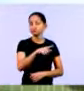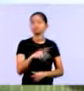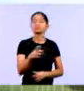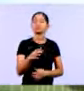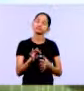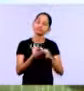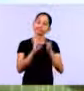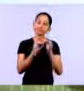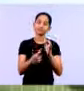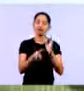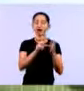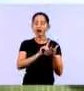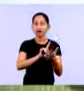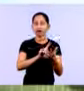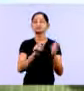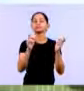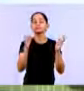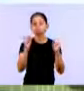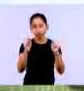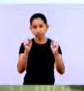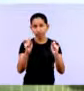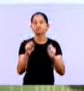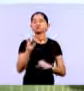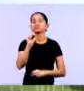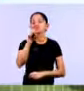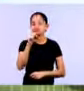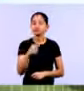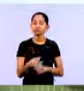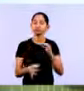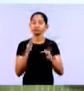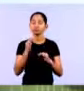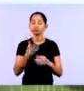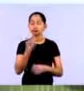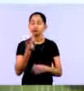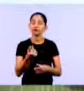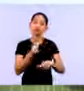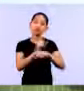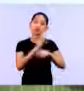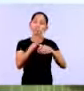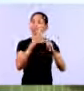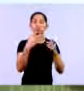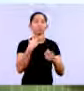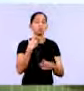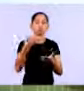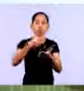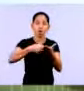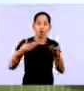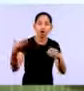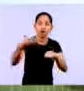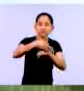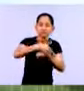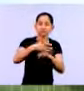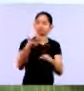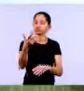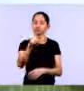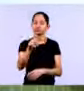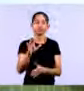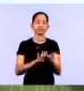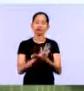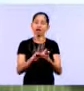concedido uma antecipação de tutela a respeito daquela situação. Então, isso suspende o crédito, quer dizer, o ente não pode cobrar, não pode realizar mais